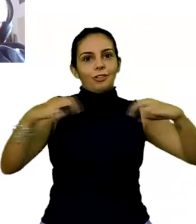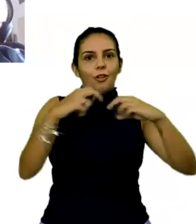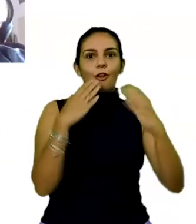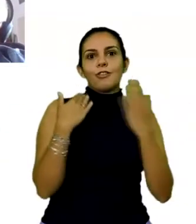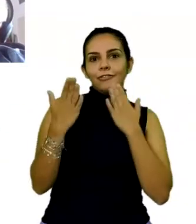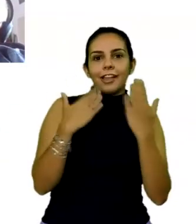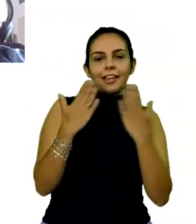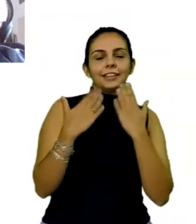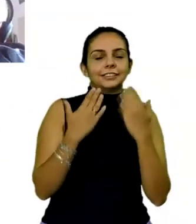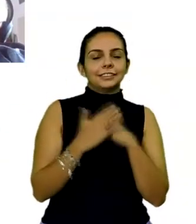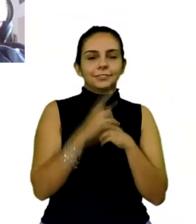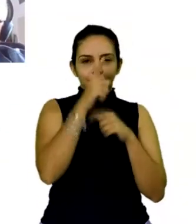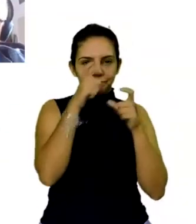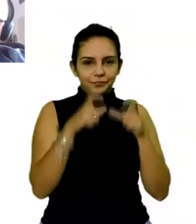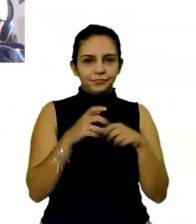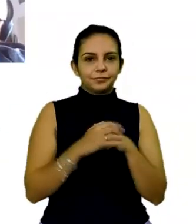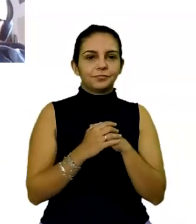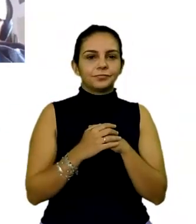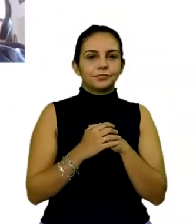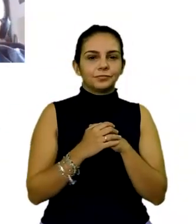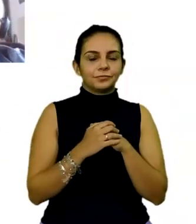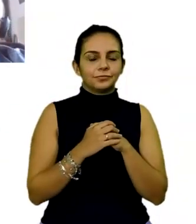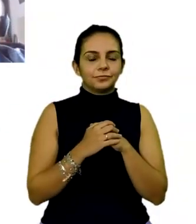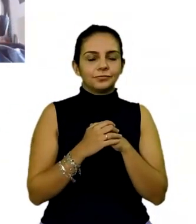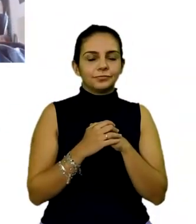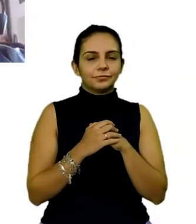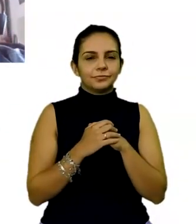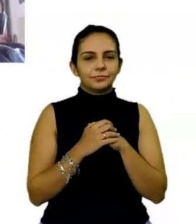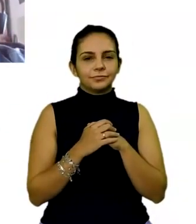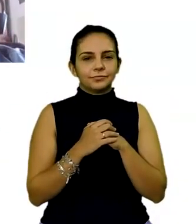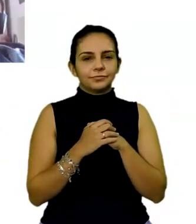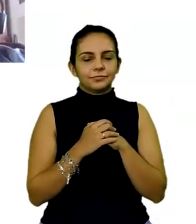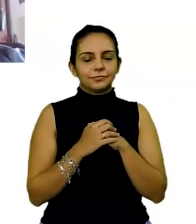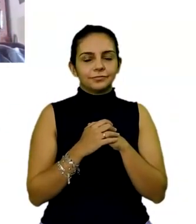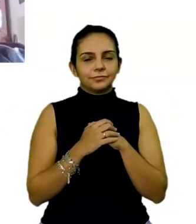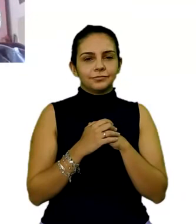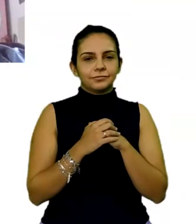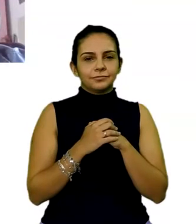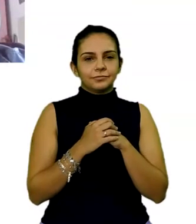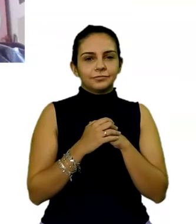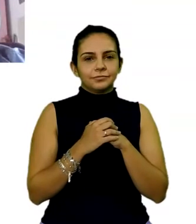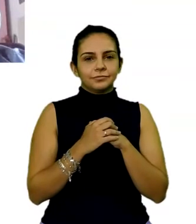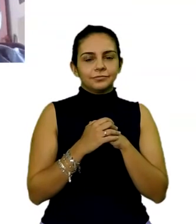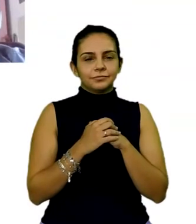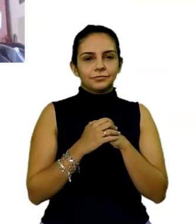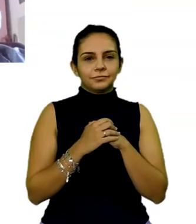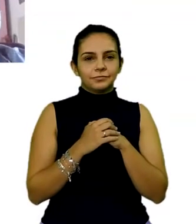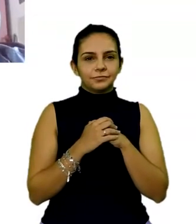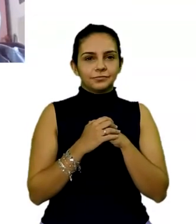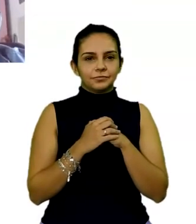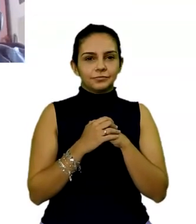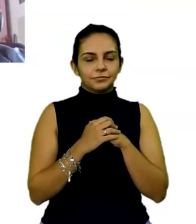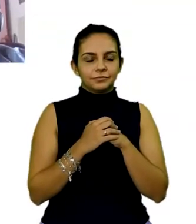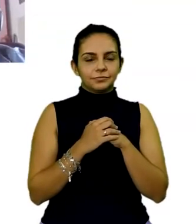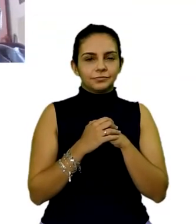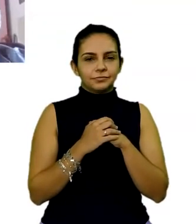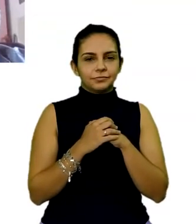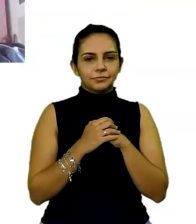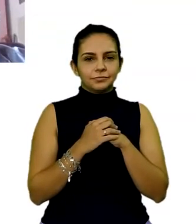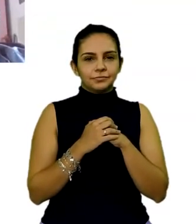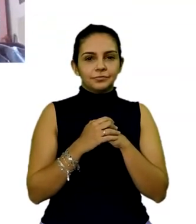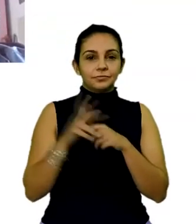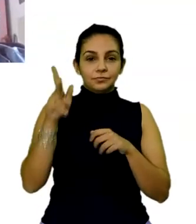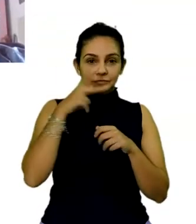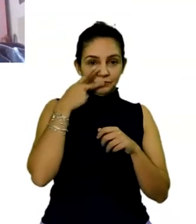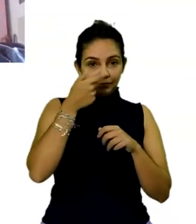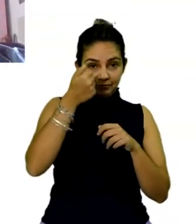Dinamarca. Essa é uma experiência esquecida. Aliás. Claro.